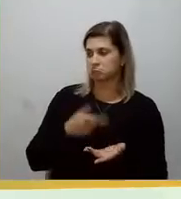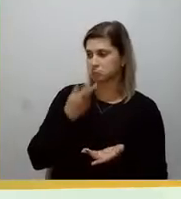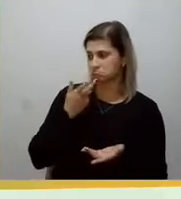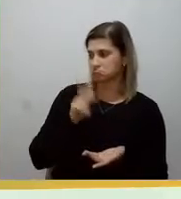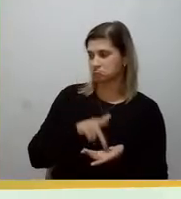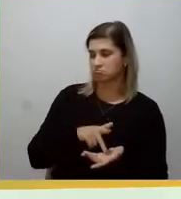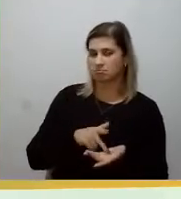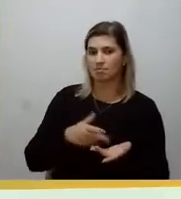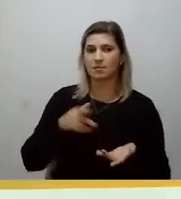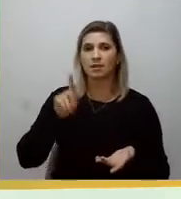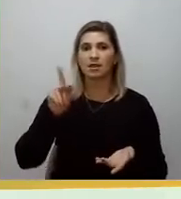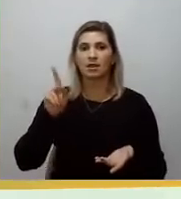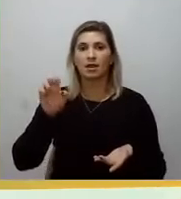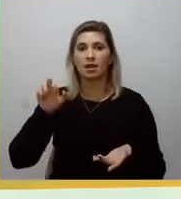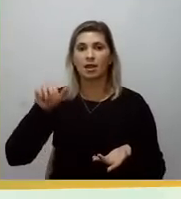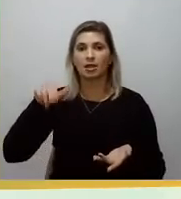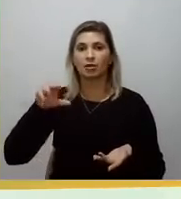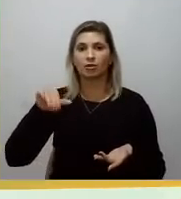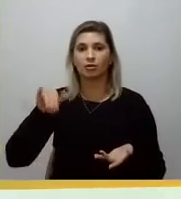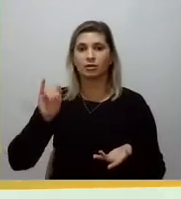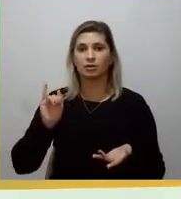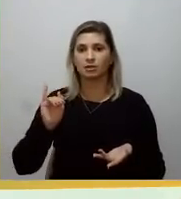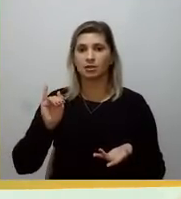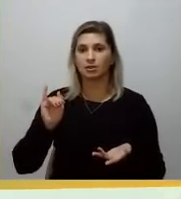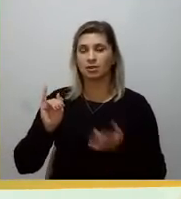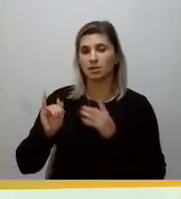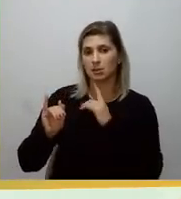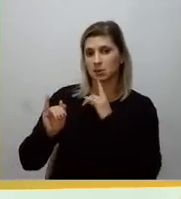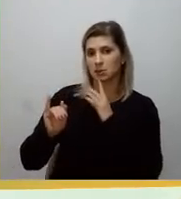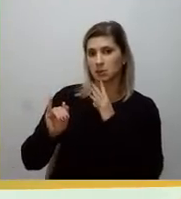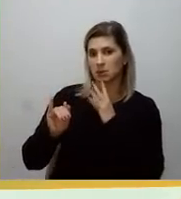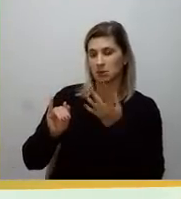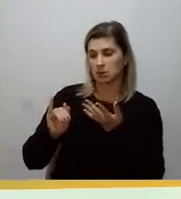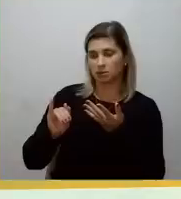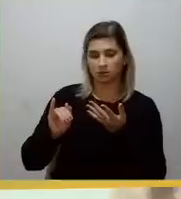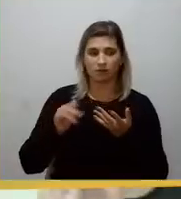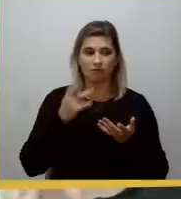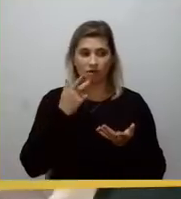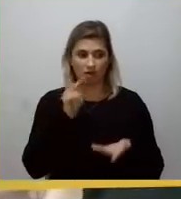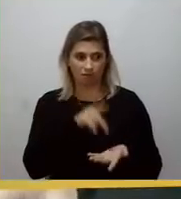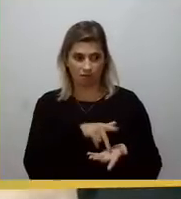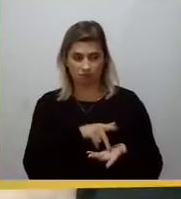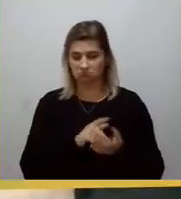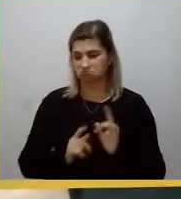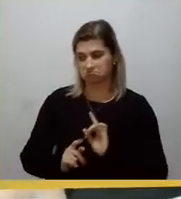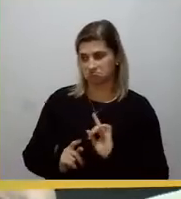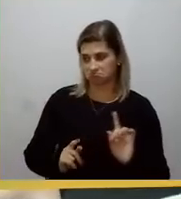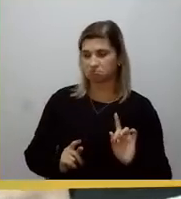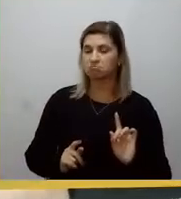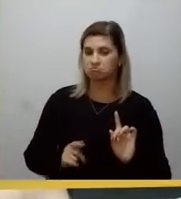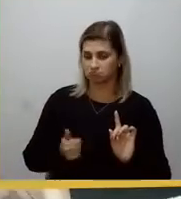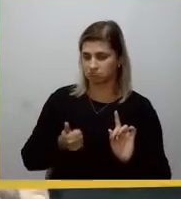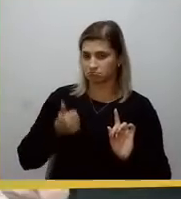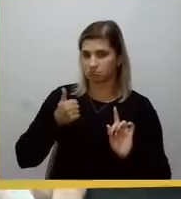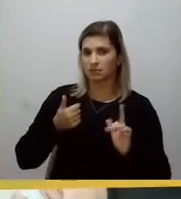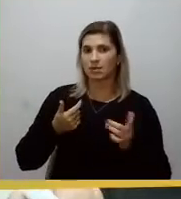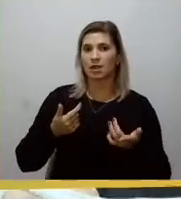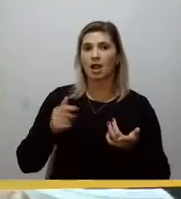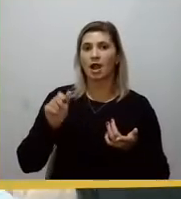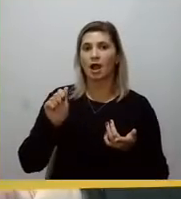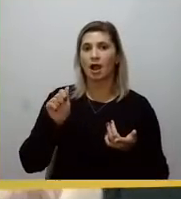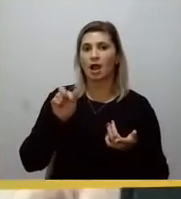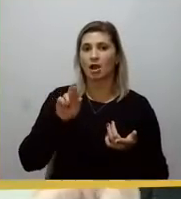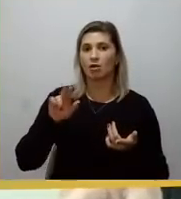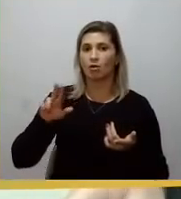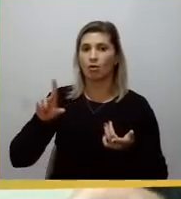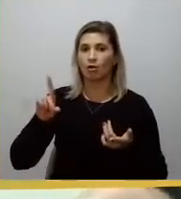Delfis Rodrigues? Eu conheço ele. Isso lhe impede de falar a verdade sobre ele? Não, absolutamente. Antônio César Alves Arruda? Conheço